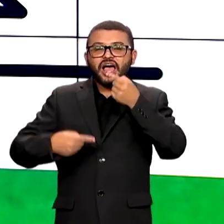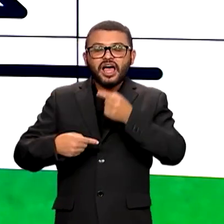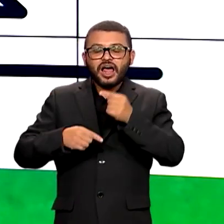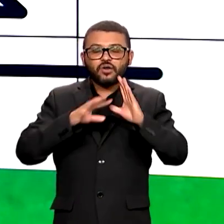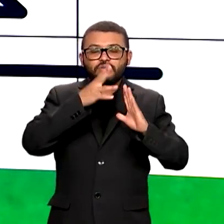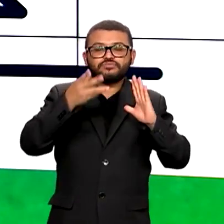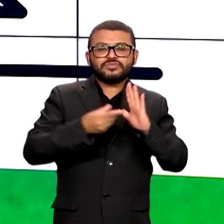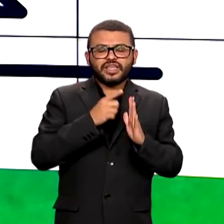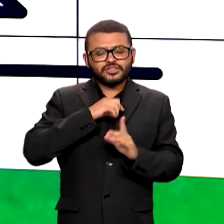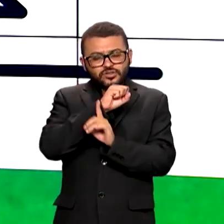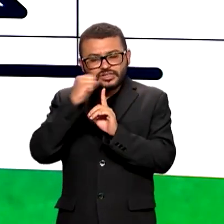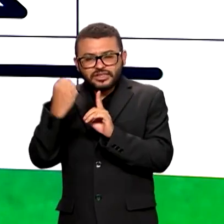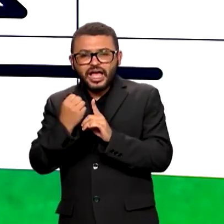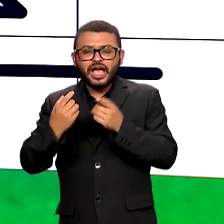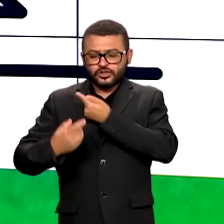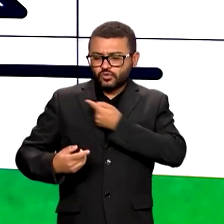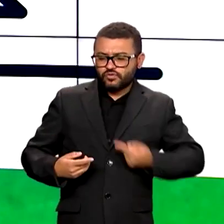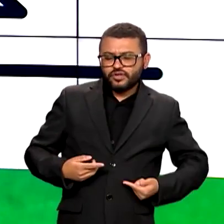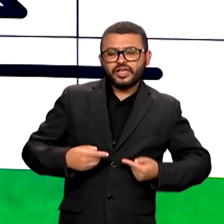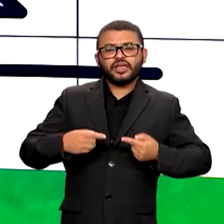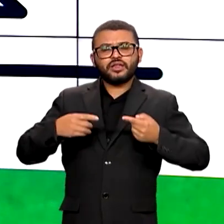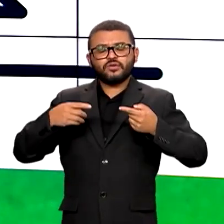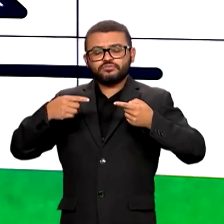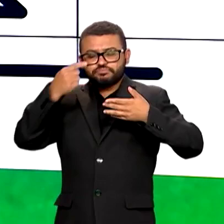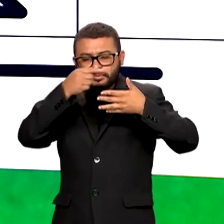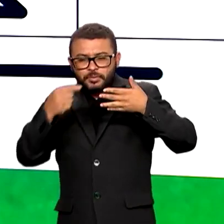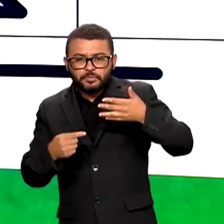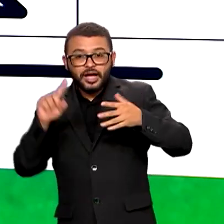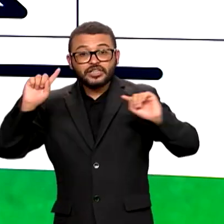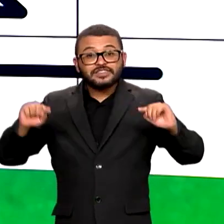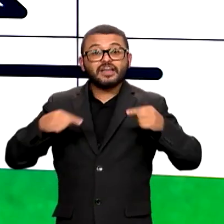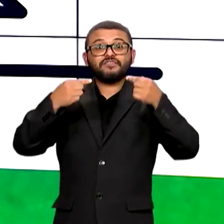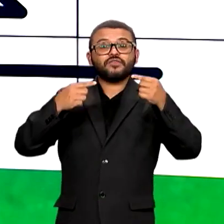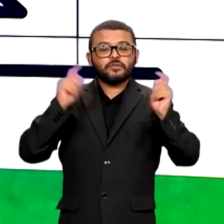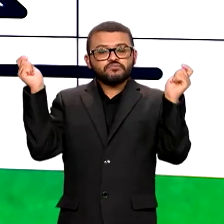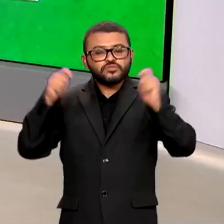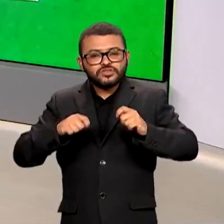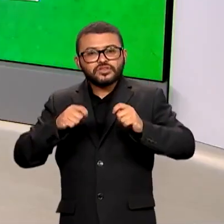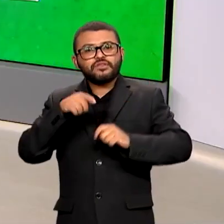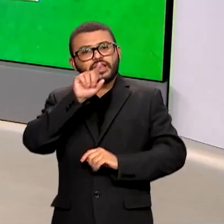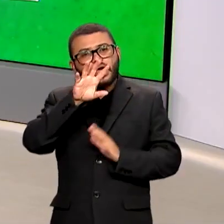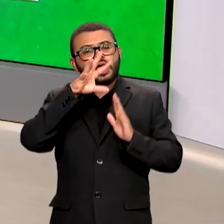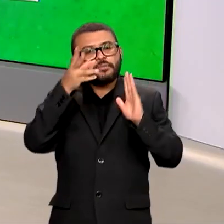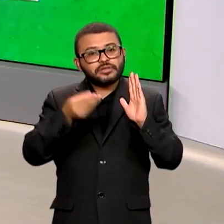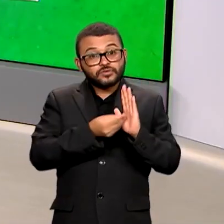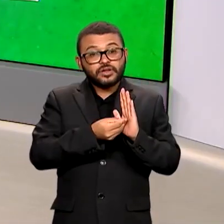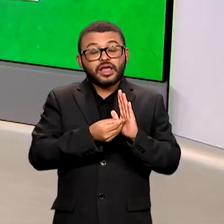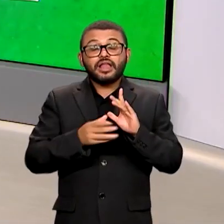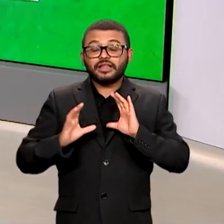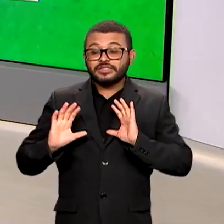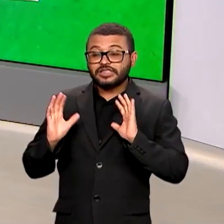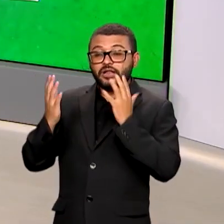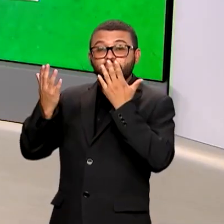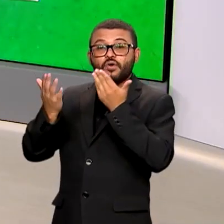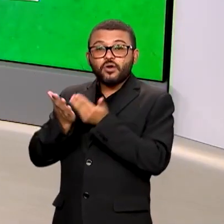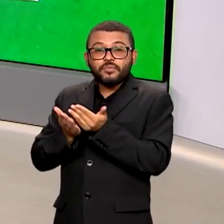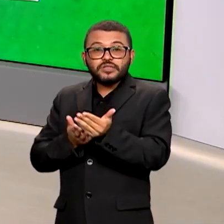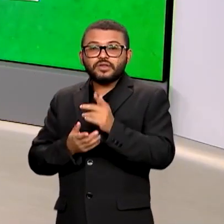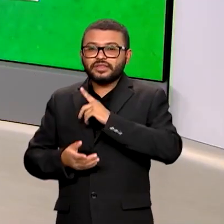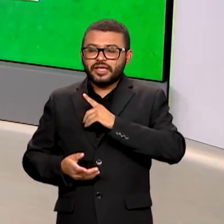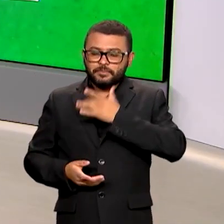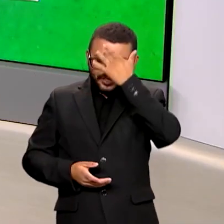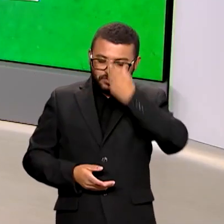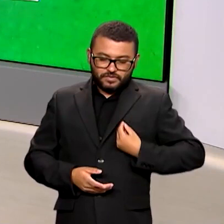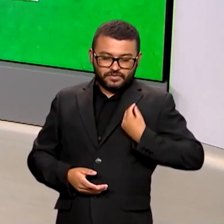entidades e sociedade civil para debater os desafios e potencialidades da Amazônia. A cerimônia de abertura contou com a presença